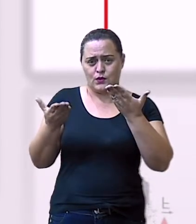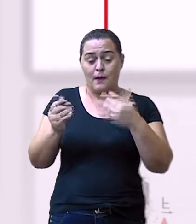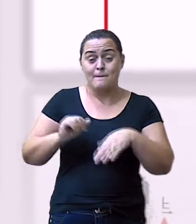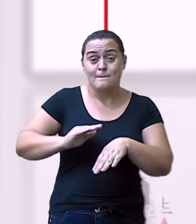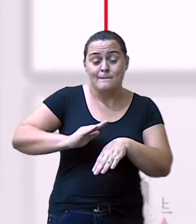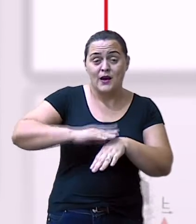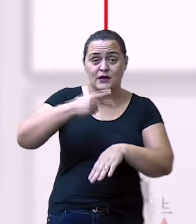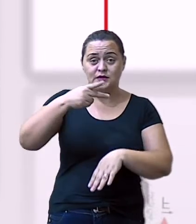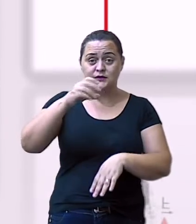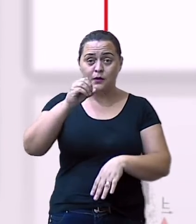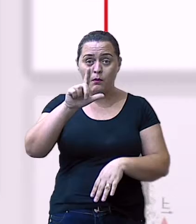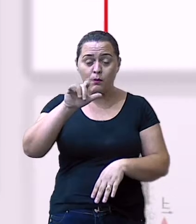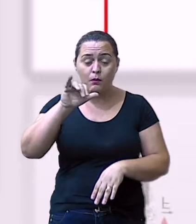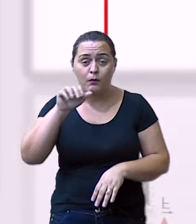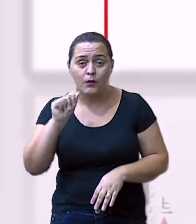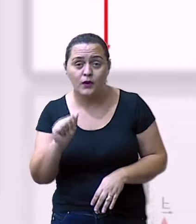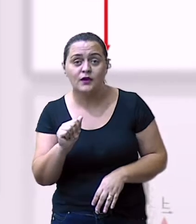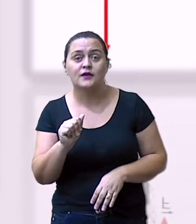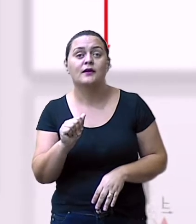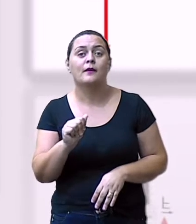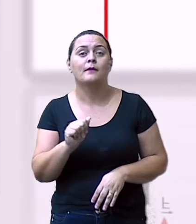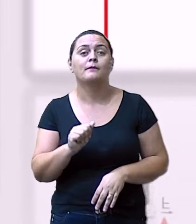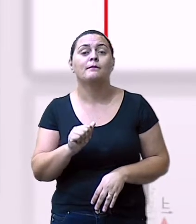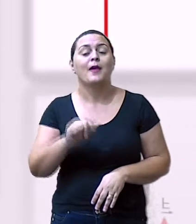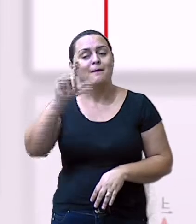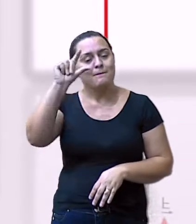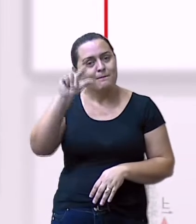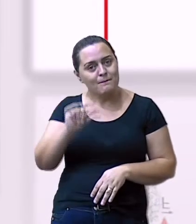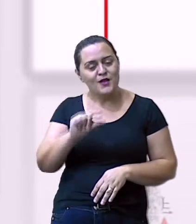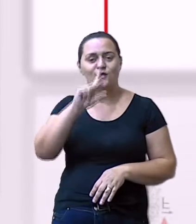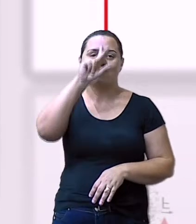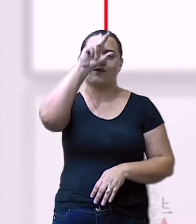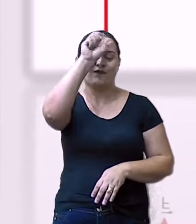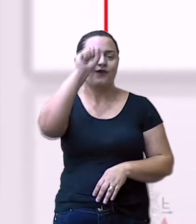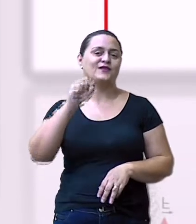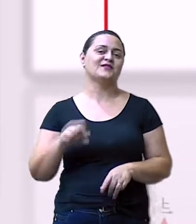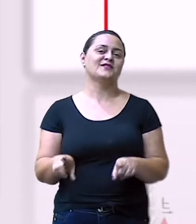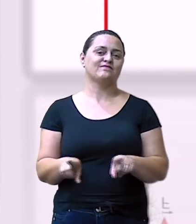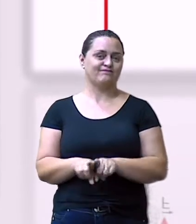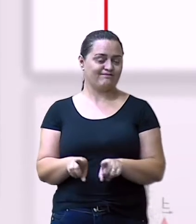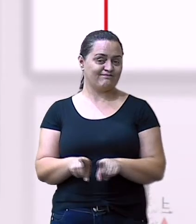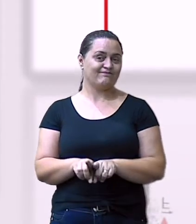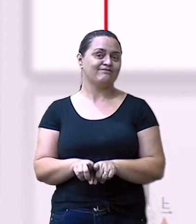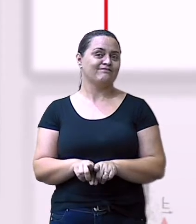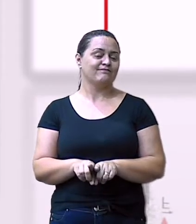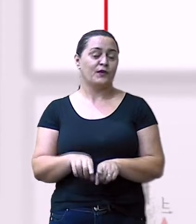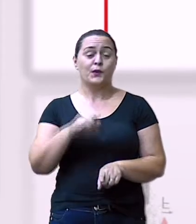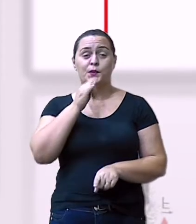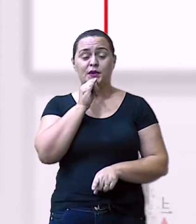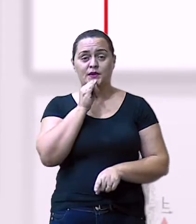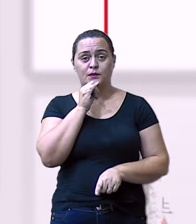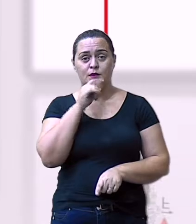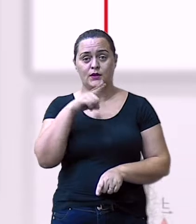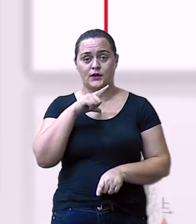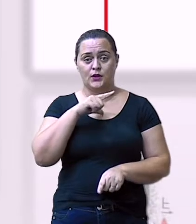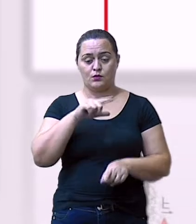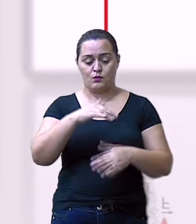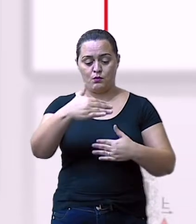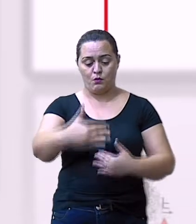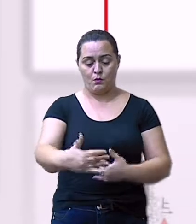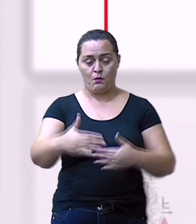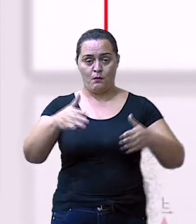metade. Vamos pensar um pouquinho. Se eu coloco lá, então, uma caixa pesada na base